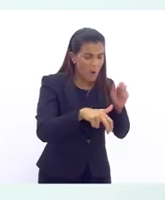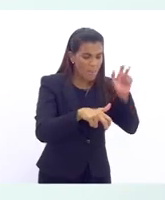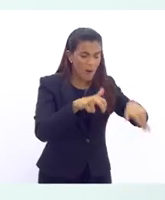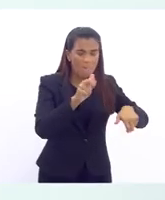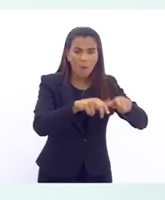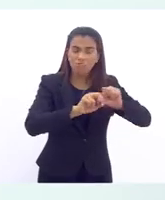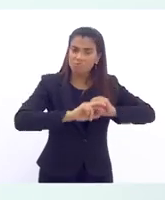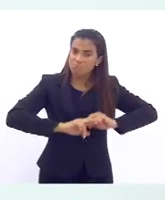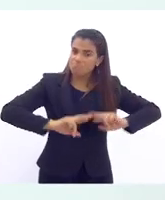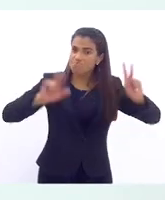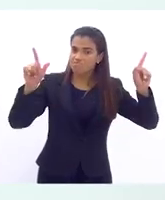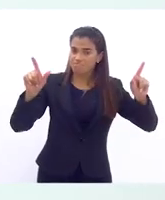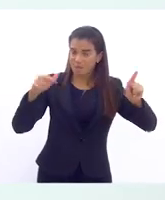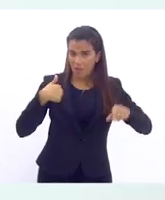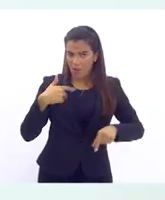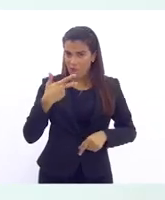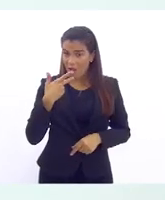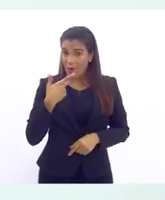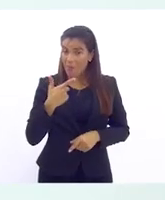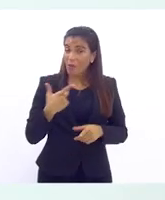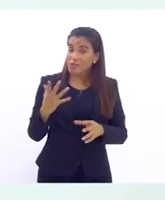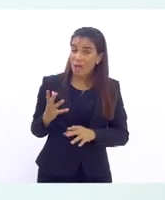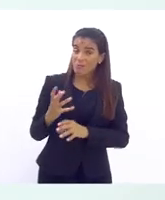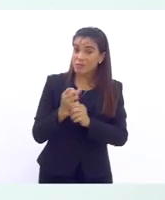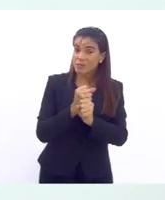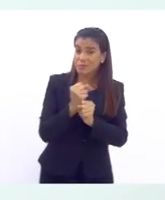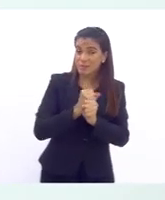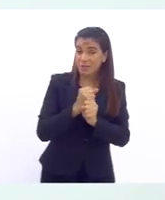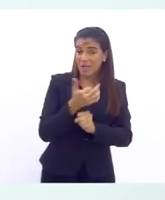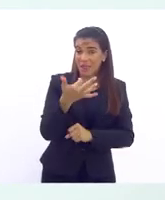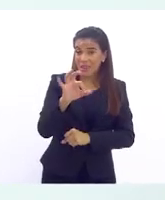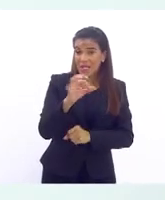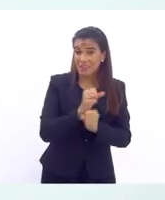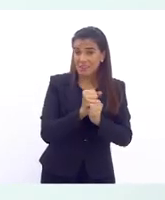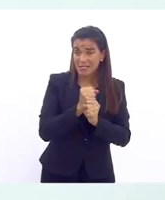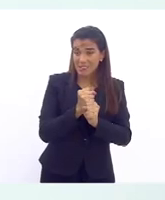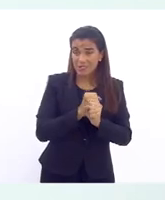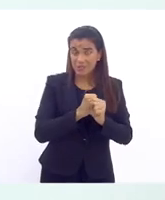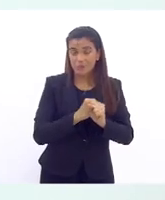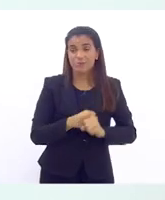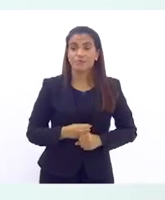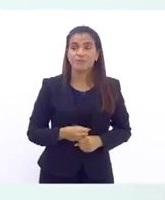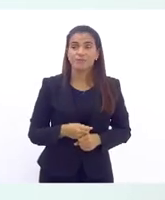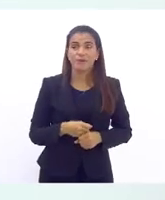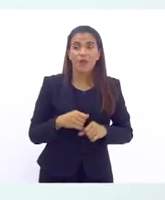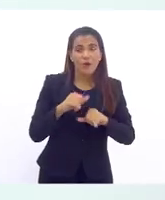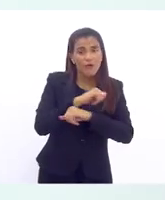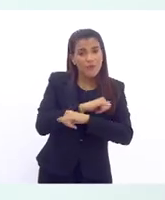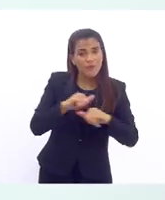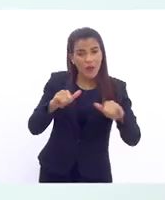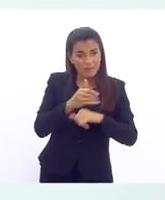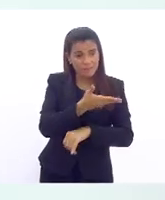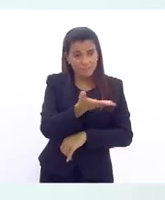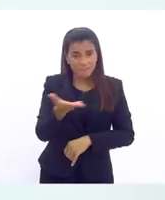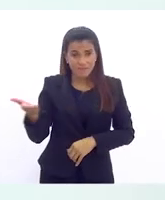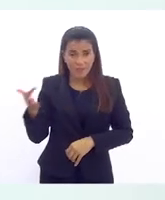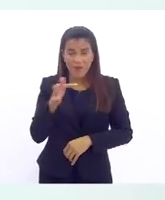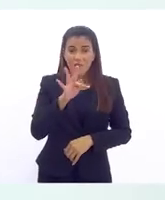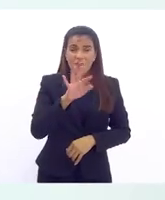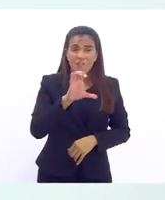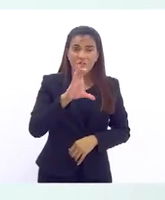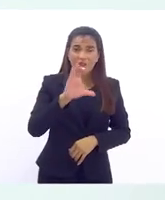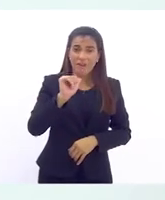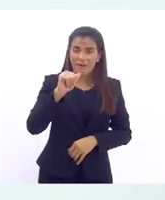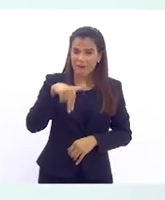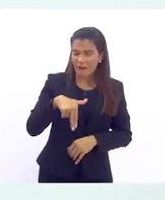não ocorria antes e eu falo porque o atua há 10 anos em frente à pasta é digo a vocês que essa questão do fecan ela